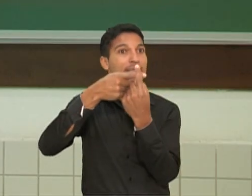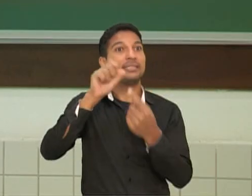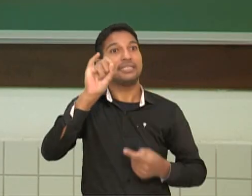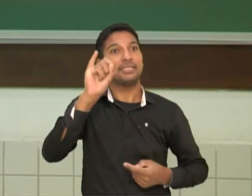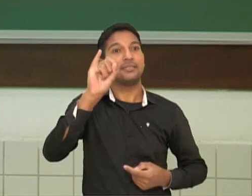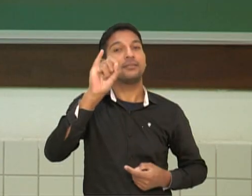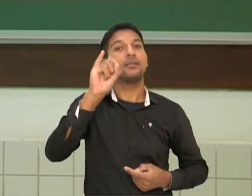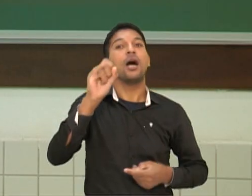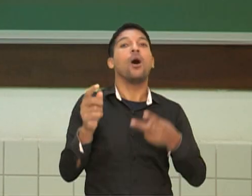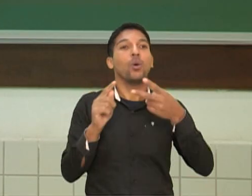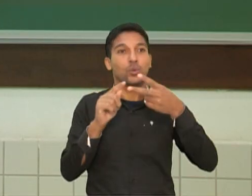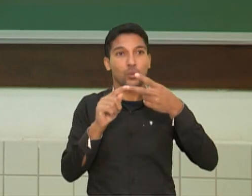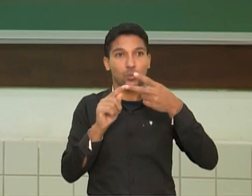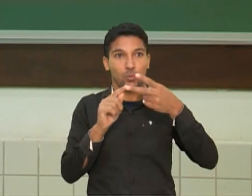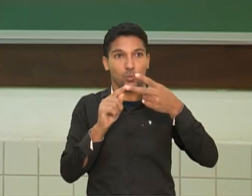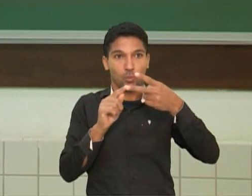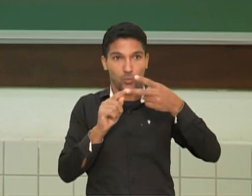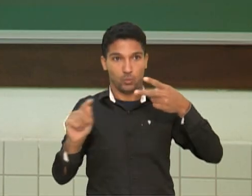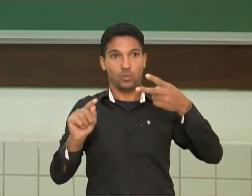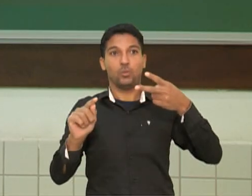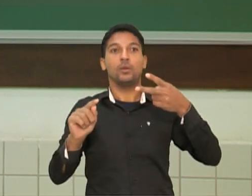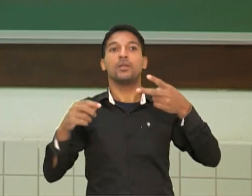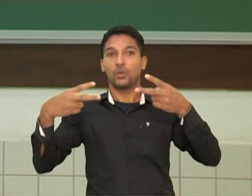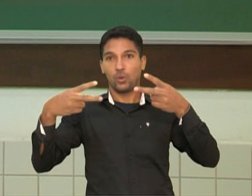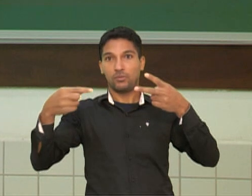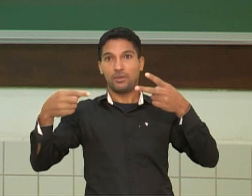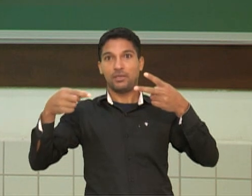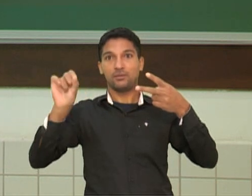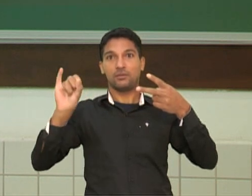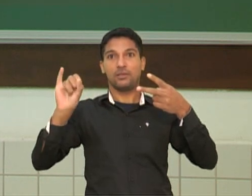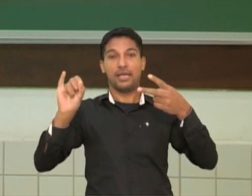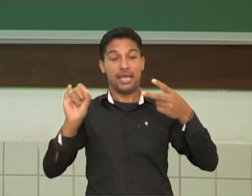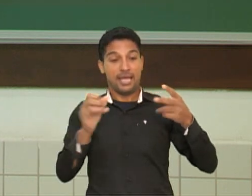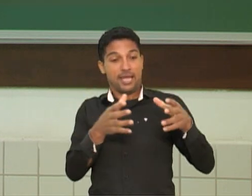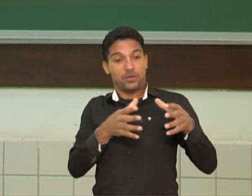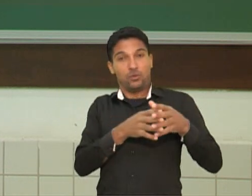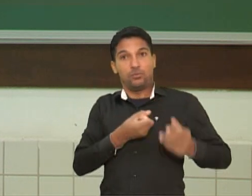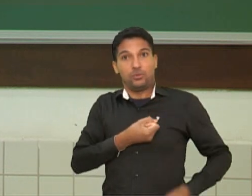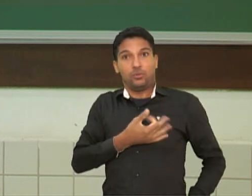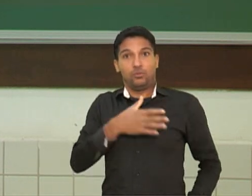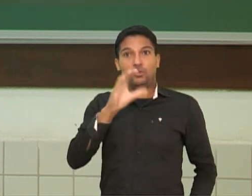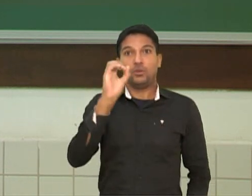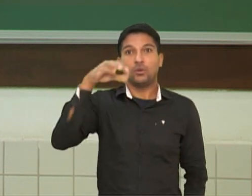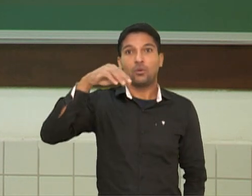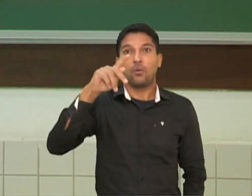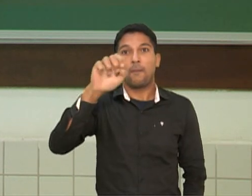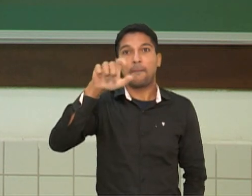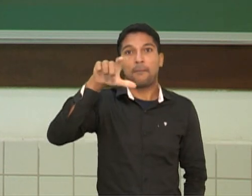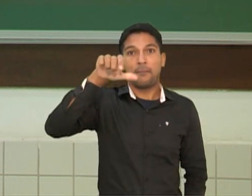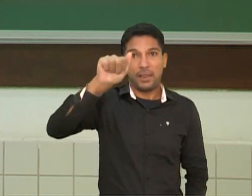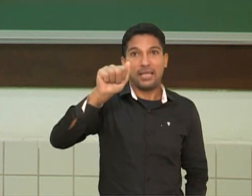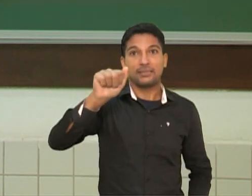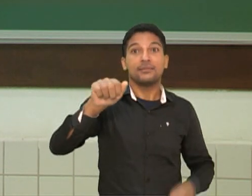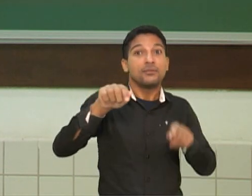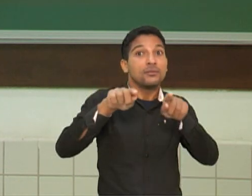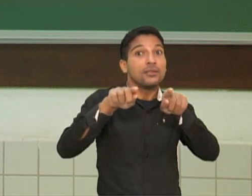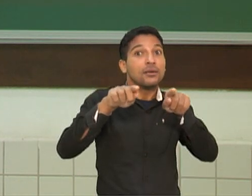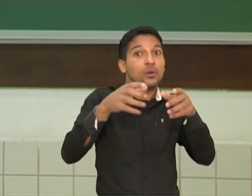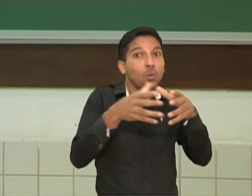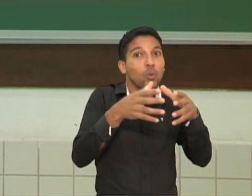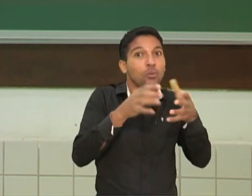complexos, que tem parte real e tem parte imaginária, ok? Então, com certeza, esses números aí fazem parte dos